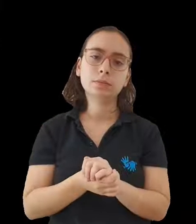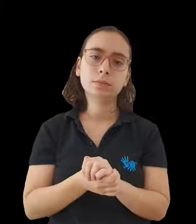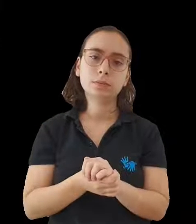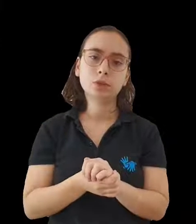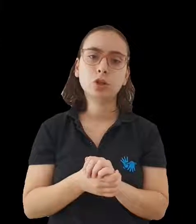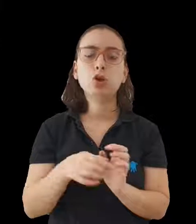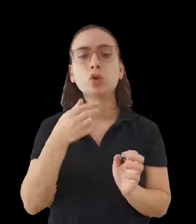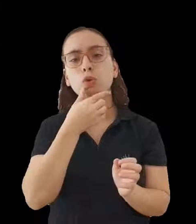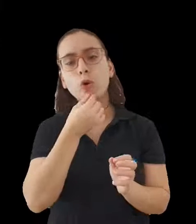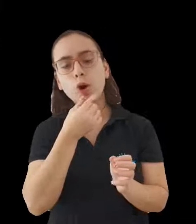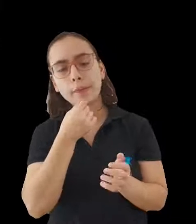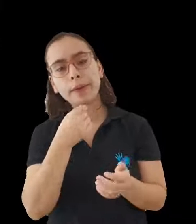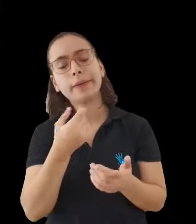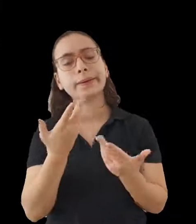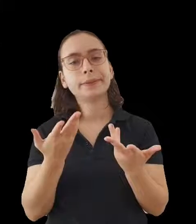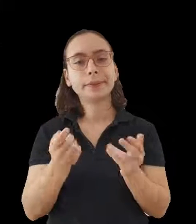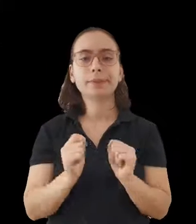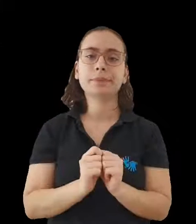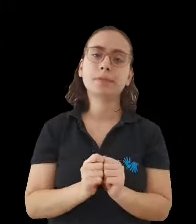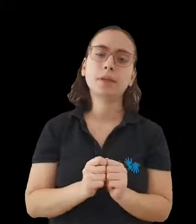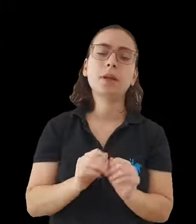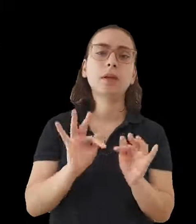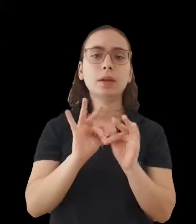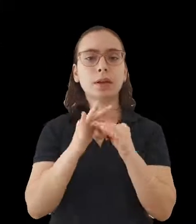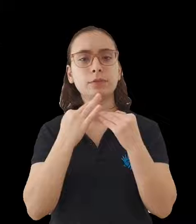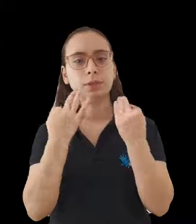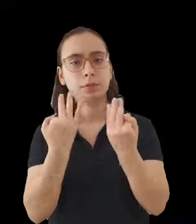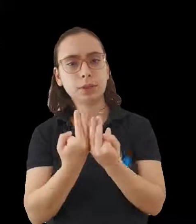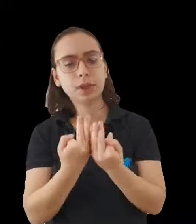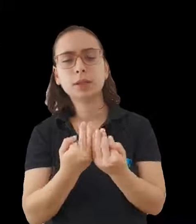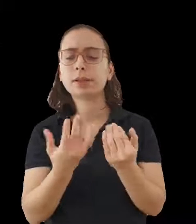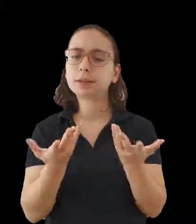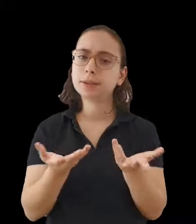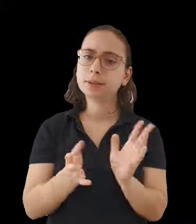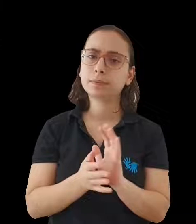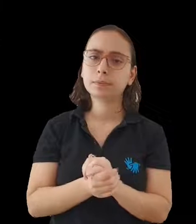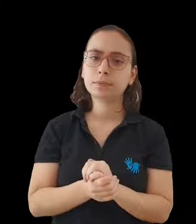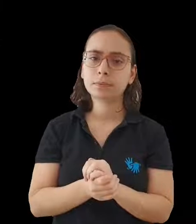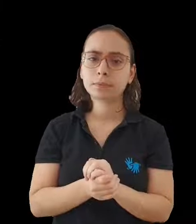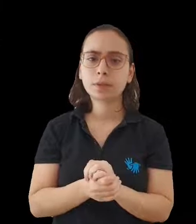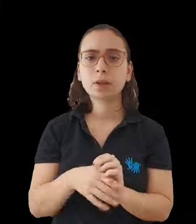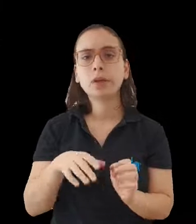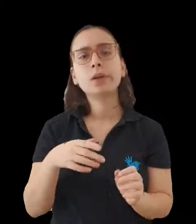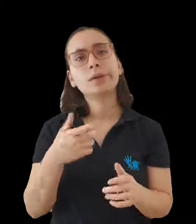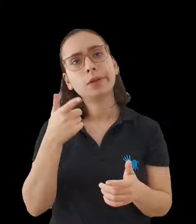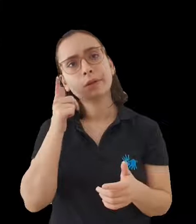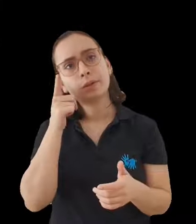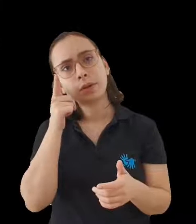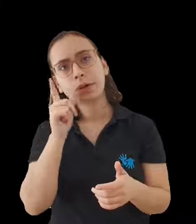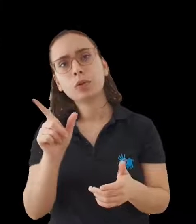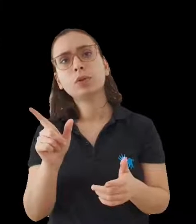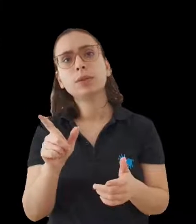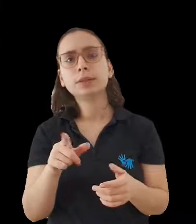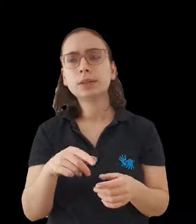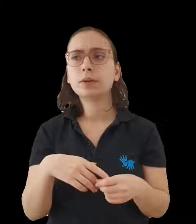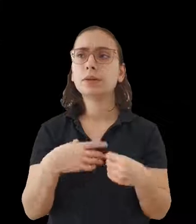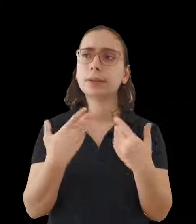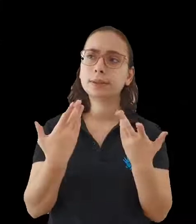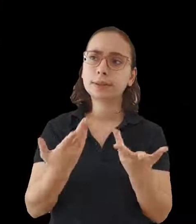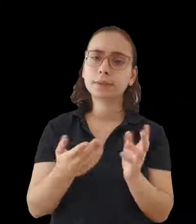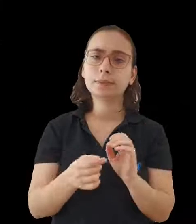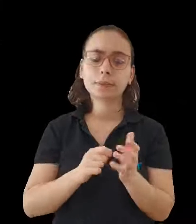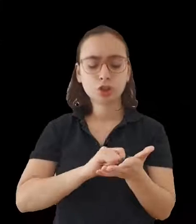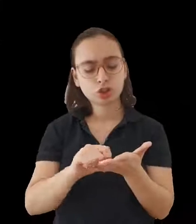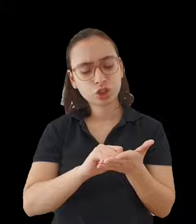era assim. A família era assim. Então aconteceu a primeira coisa assim. Escrevam